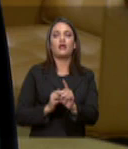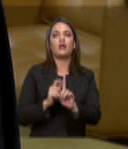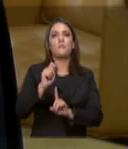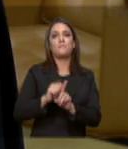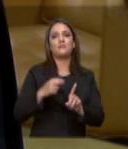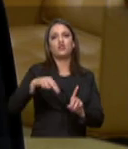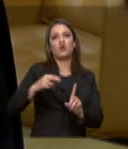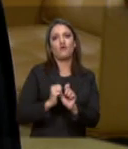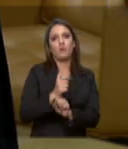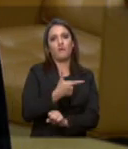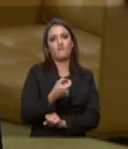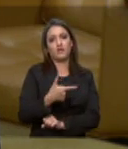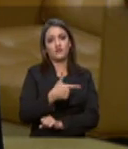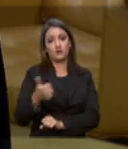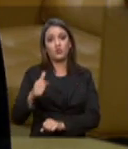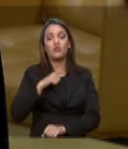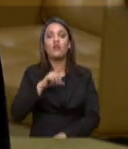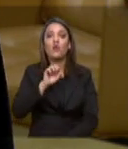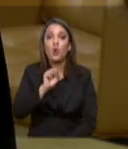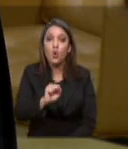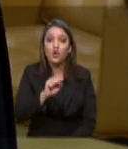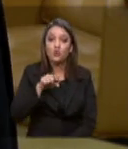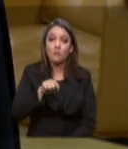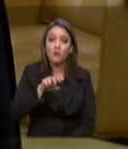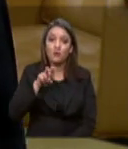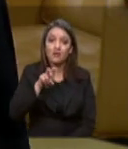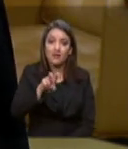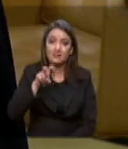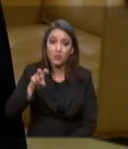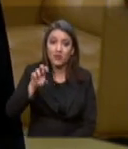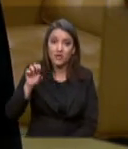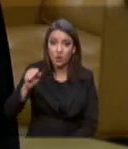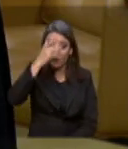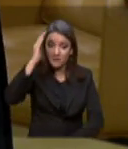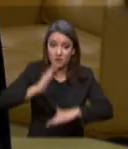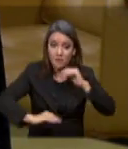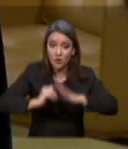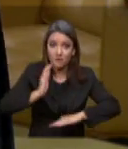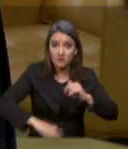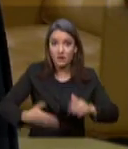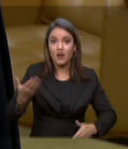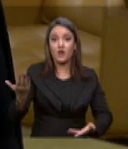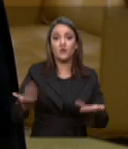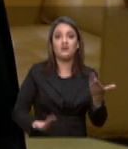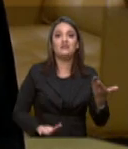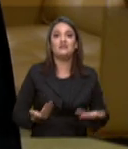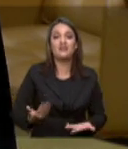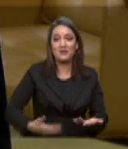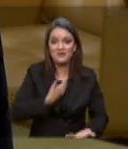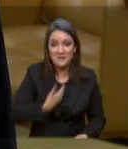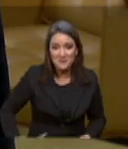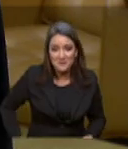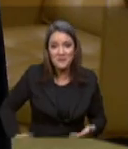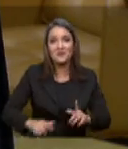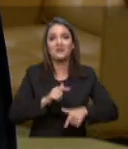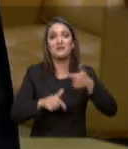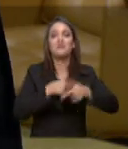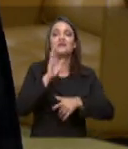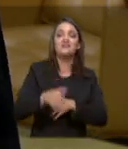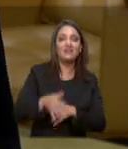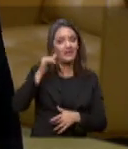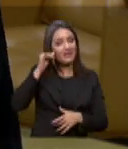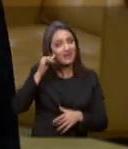Lúcia, tivemos 8.558 profissionais de segurança pública e a operação já havia combatido 16